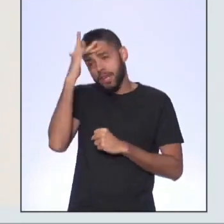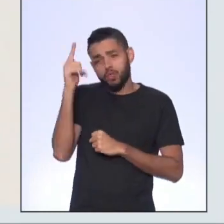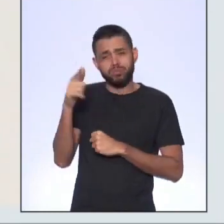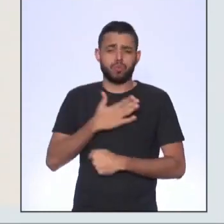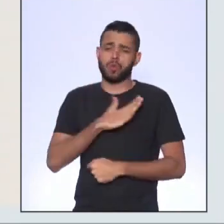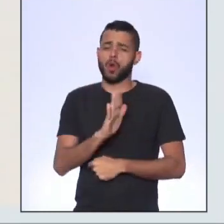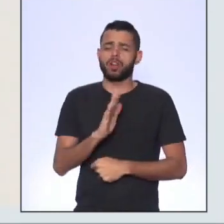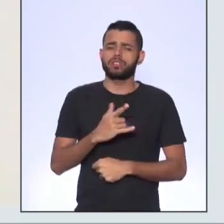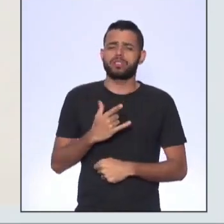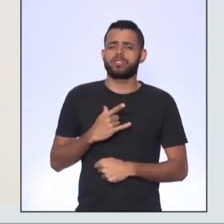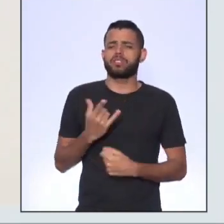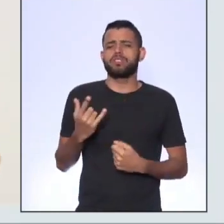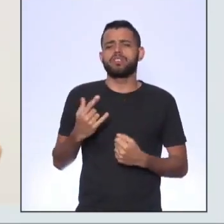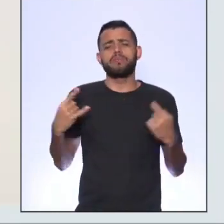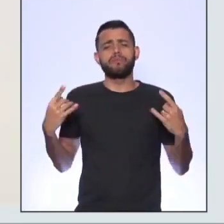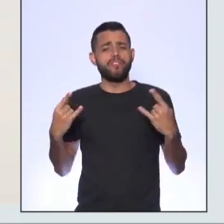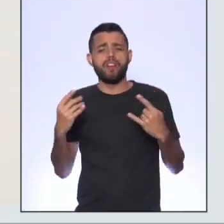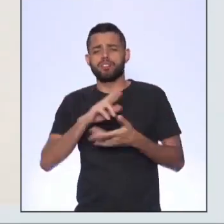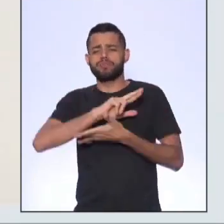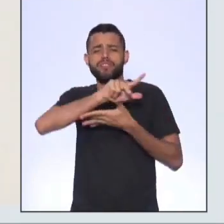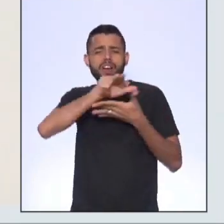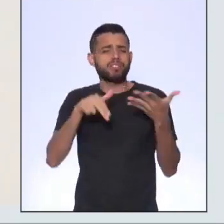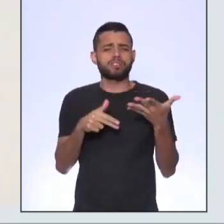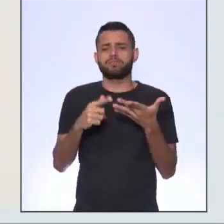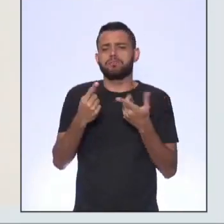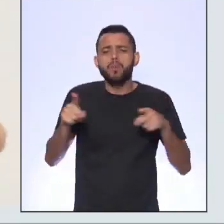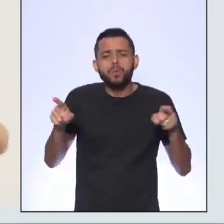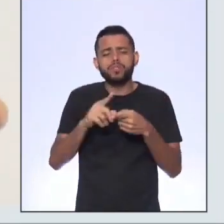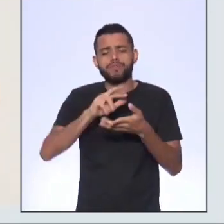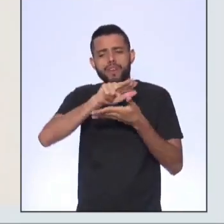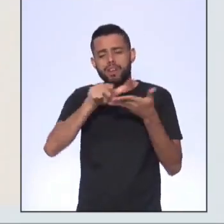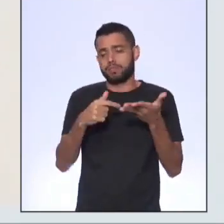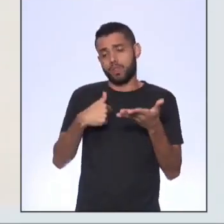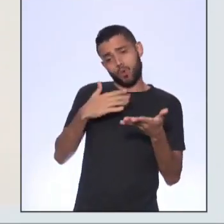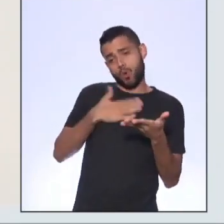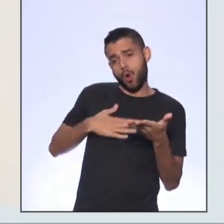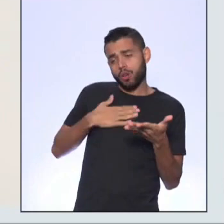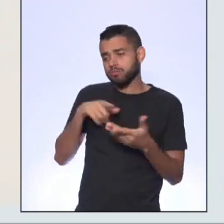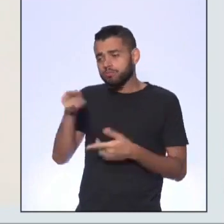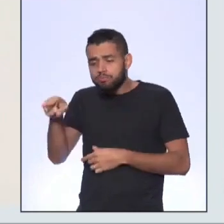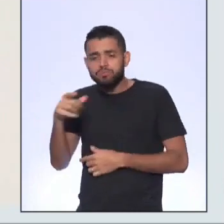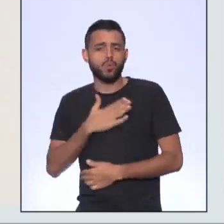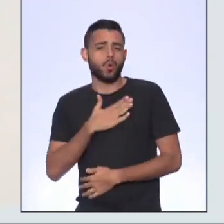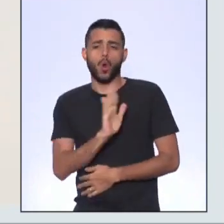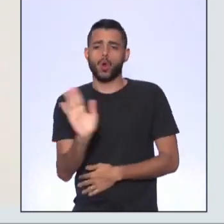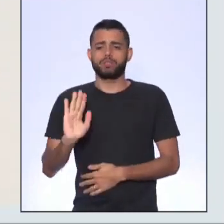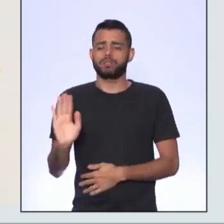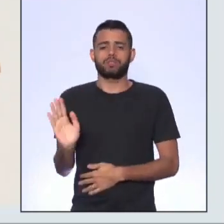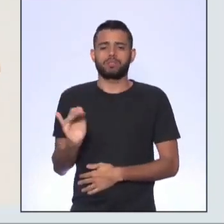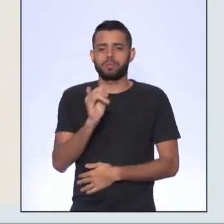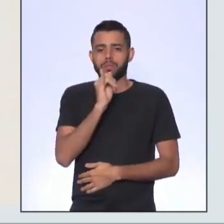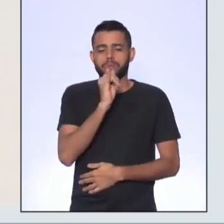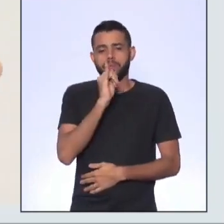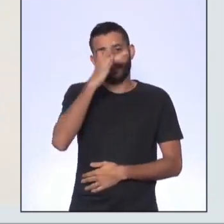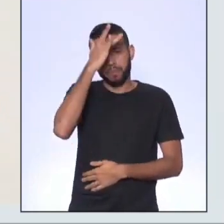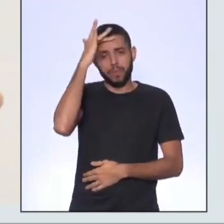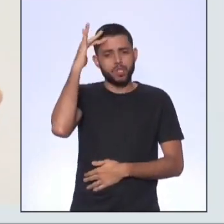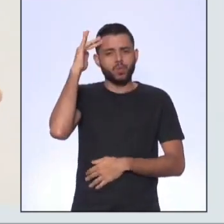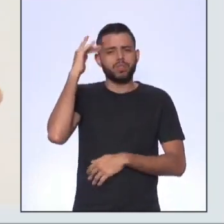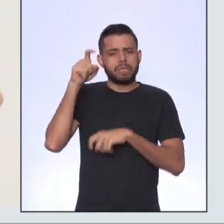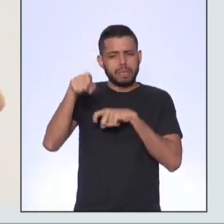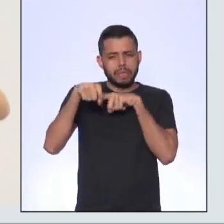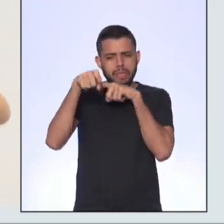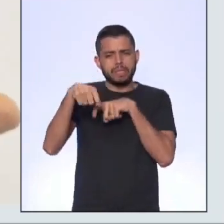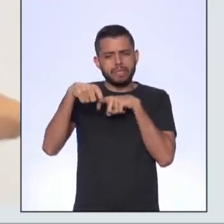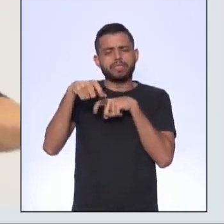funk. E aí, gente, isso pode mudar também. Imagina a situação, né? Uma pessoa, né, que não gosta de música sertaneja, odeia música